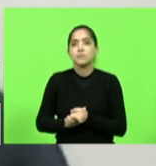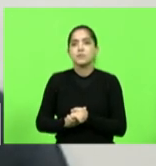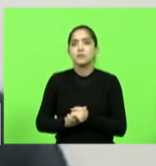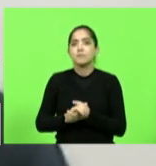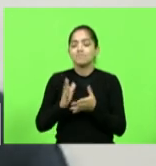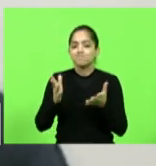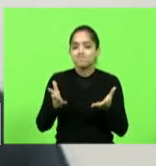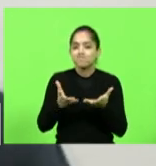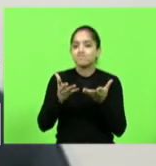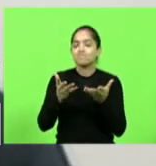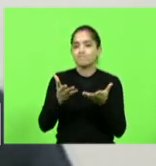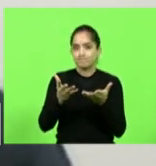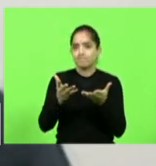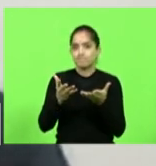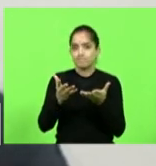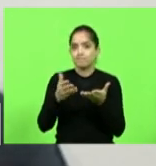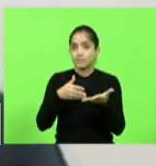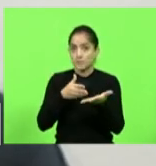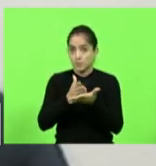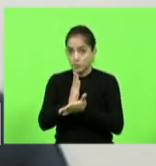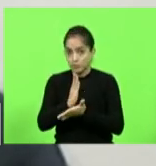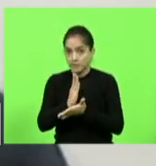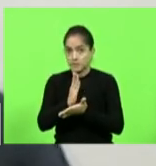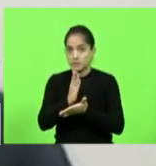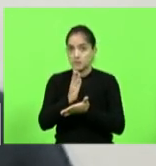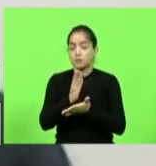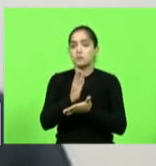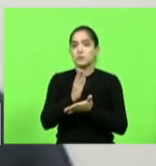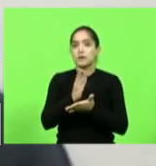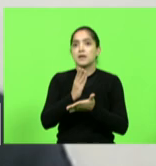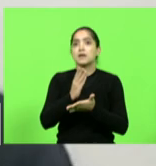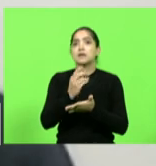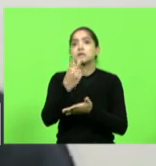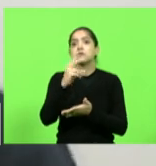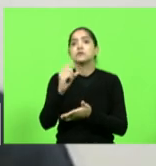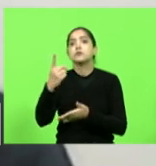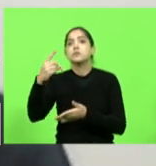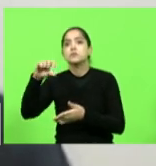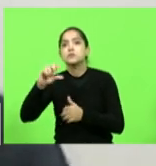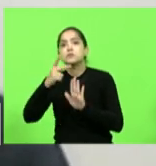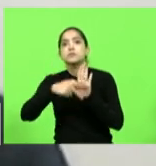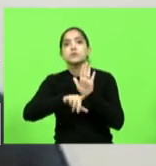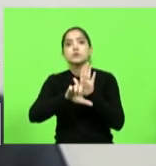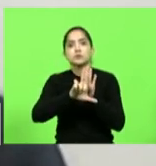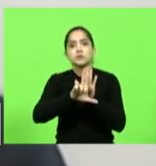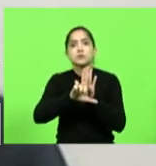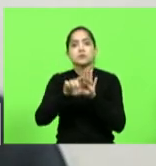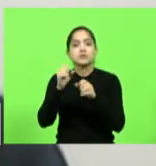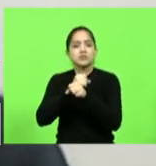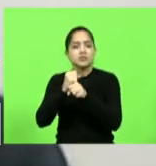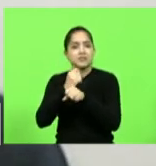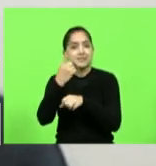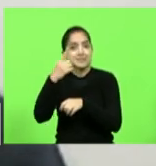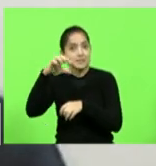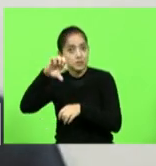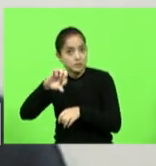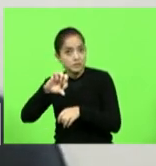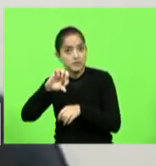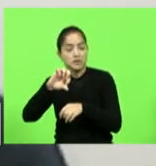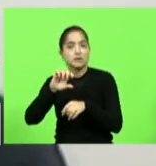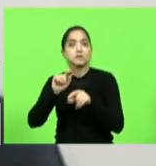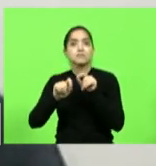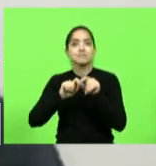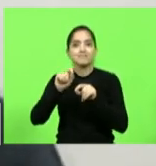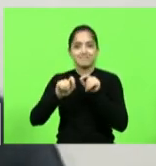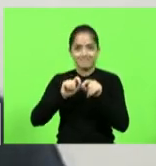propulsores da aprovação em 2019, desse projeto de lei que tramitava há quase 19 anos, foi o evento da Escola CIS Brasil